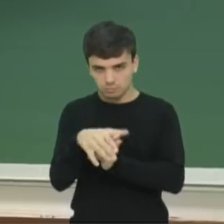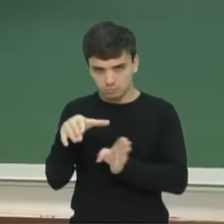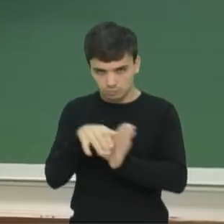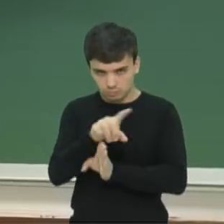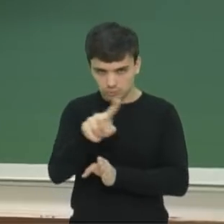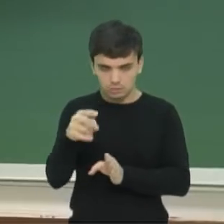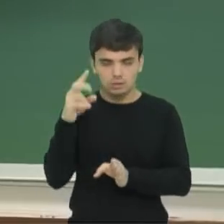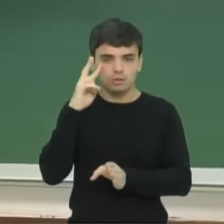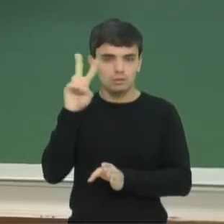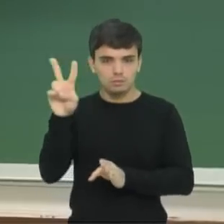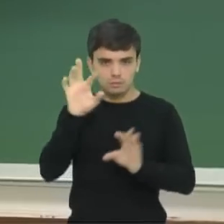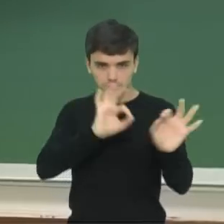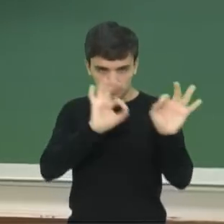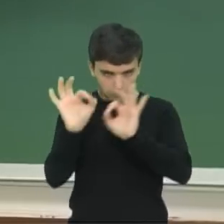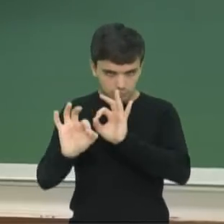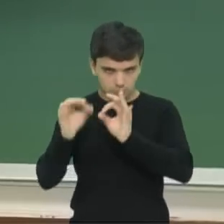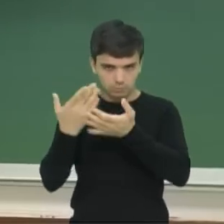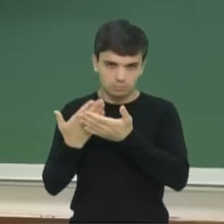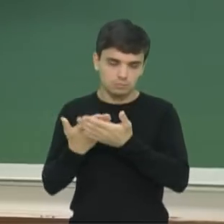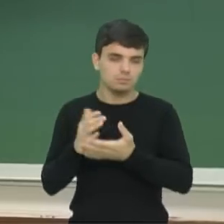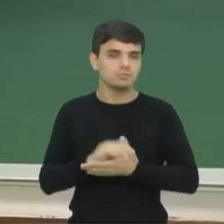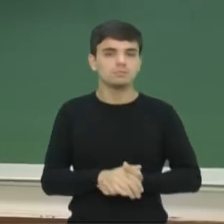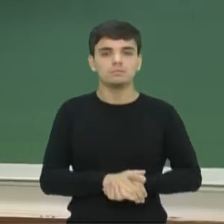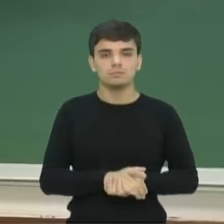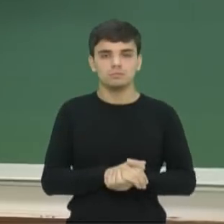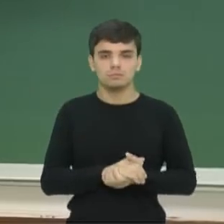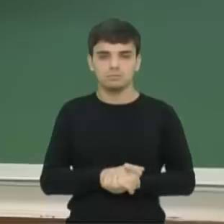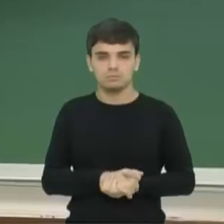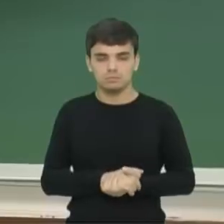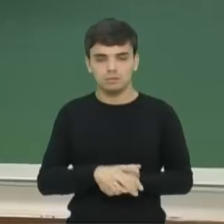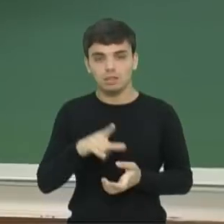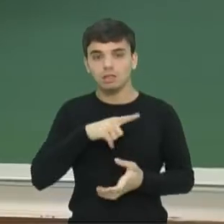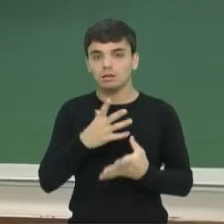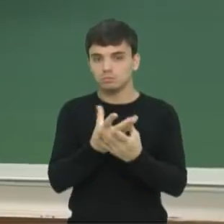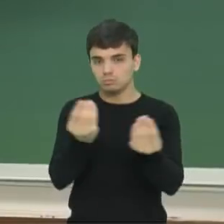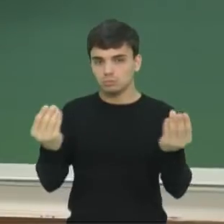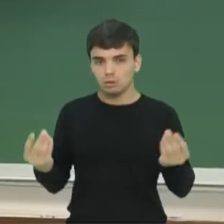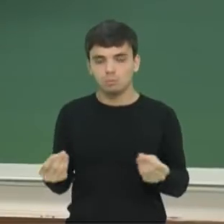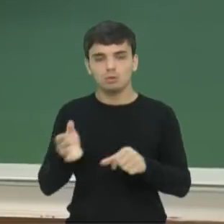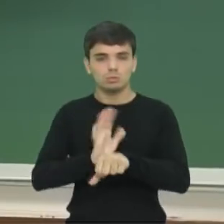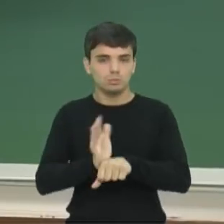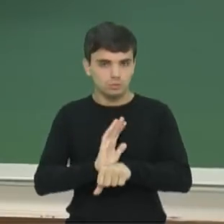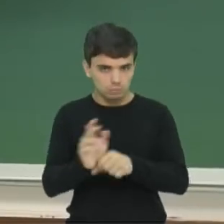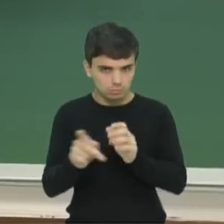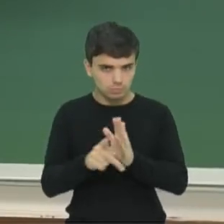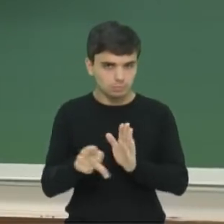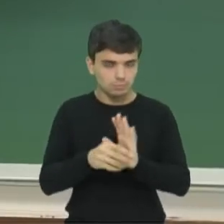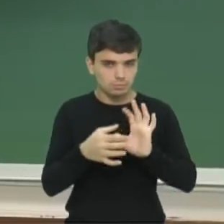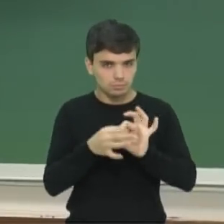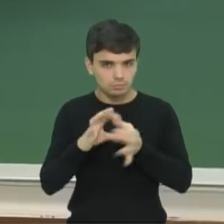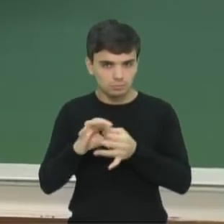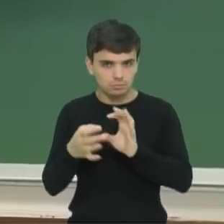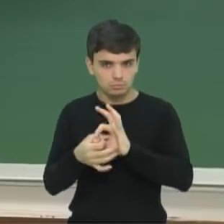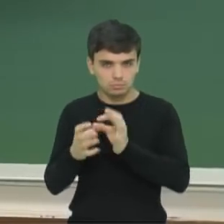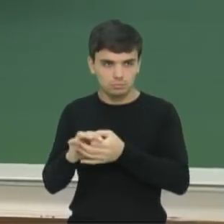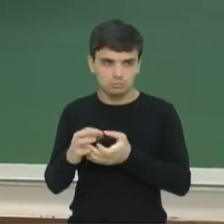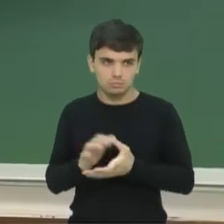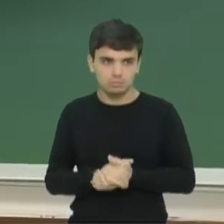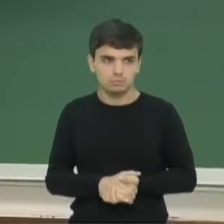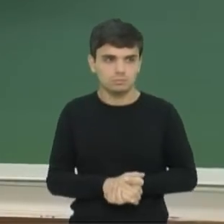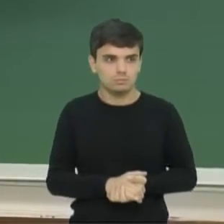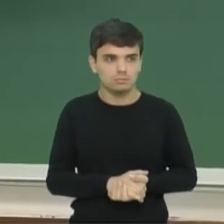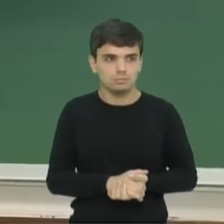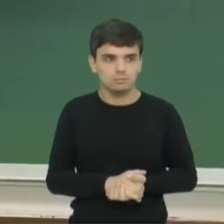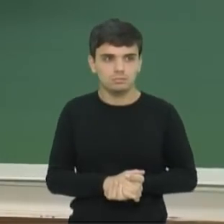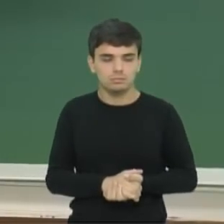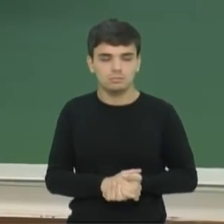esse vídeo. Então, é por dentro das Olimpíadas judô. Então, vai ter bastante vídeos de todas as modalidades olímpicas dentro desse quadro aqui. E ali